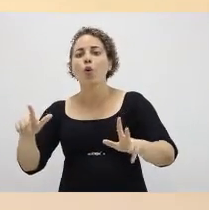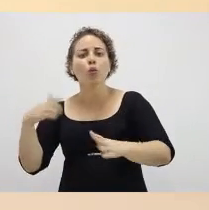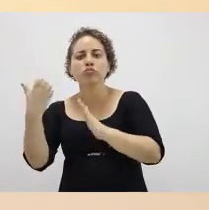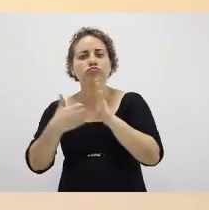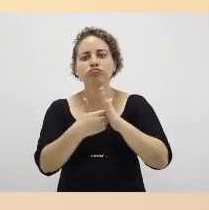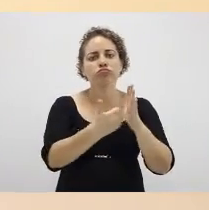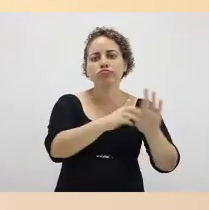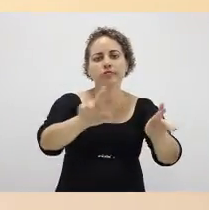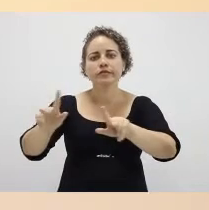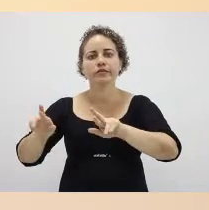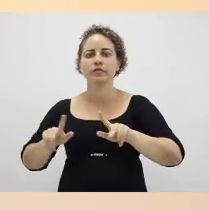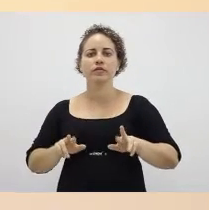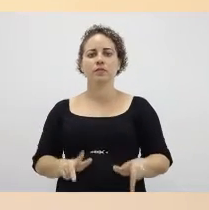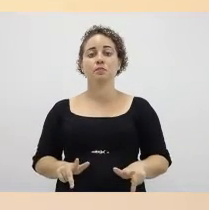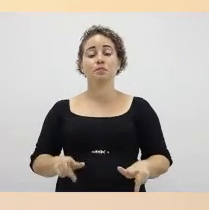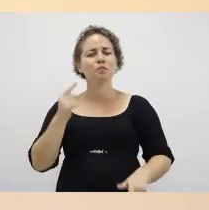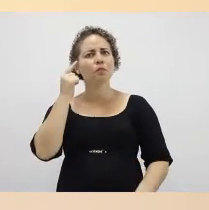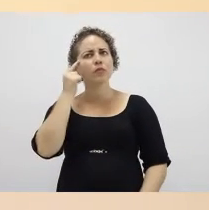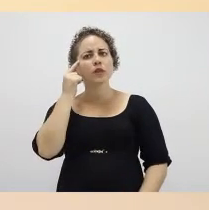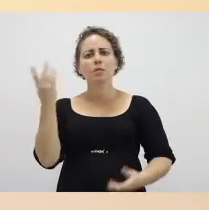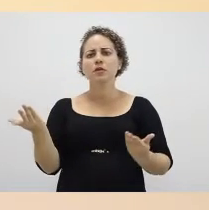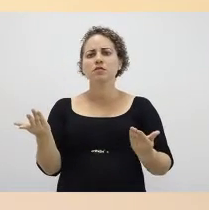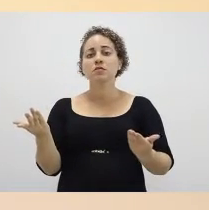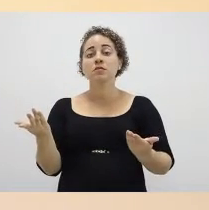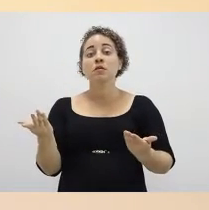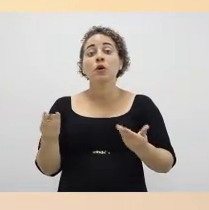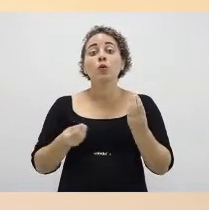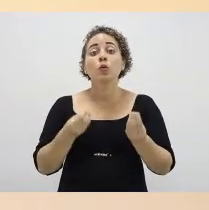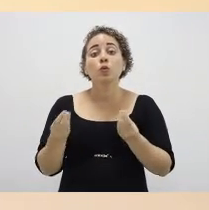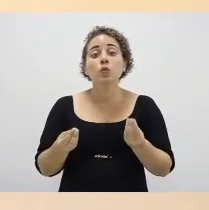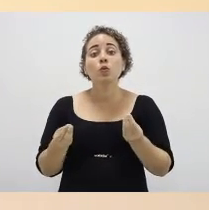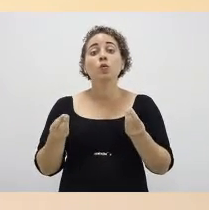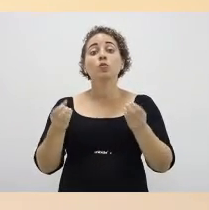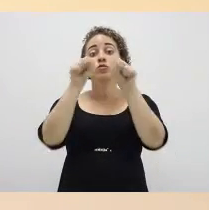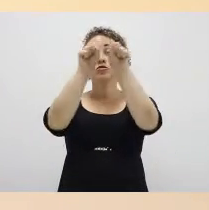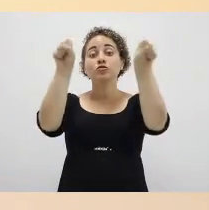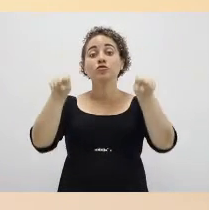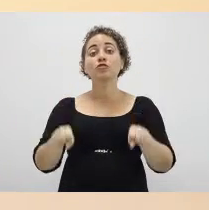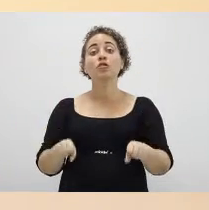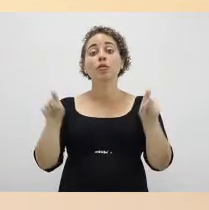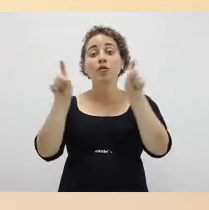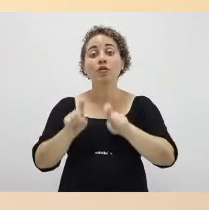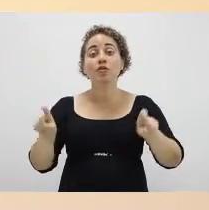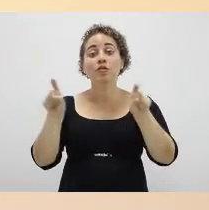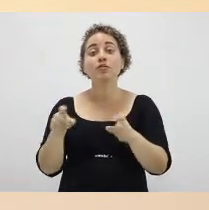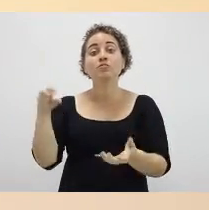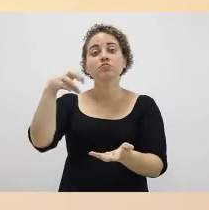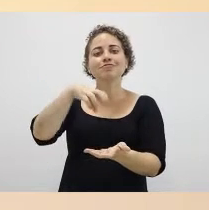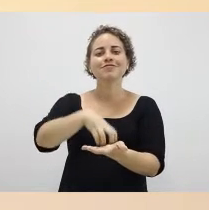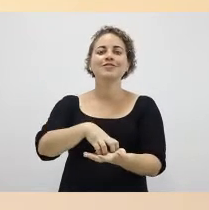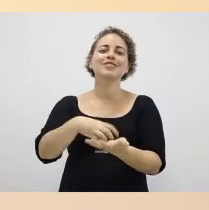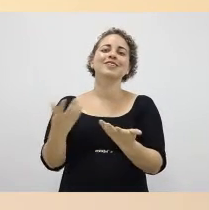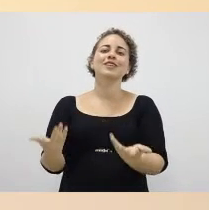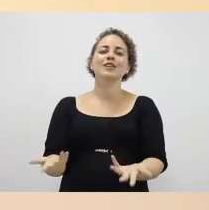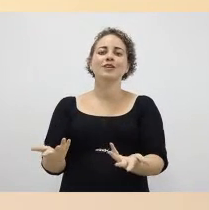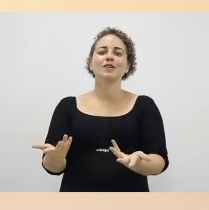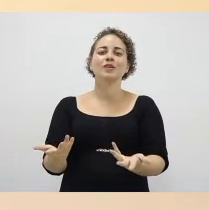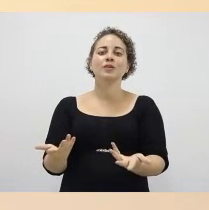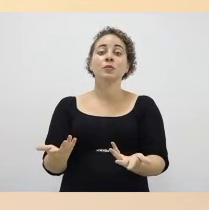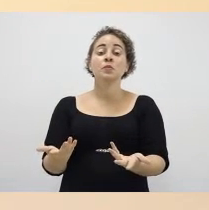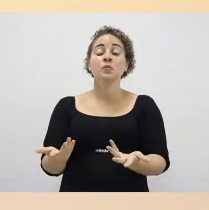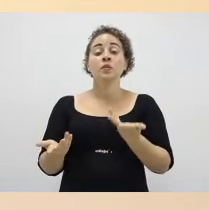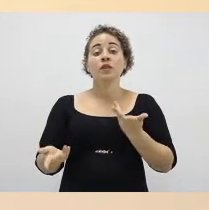se perguntando, tudo bem, e como os sistemas de informação vão participar dessa história toda? Na área